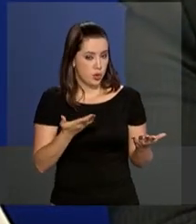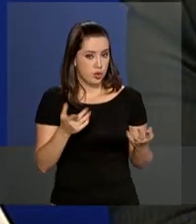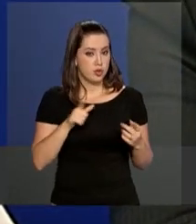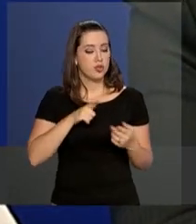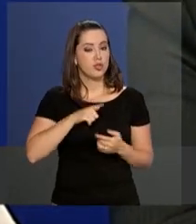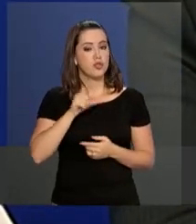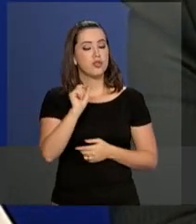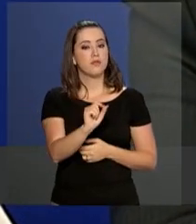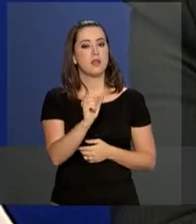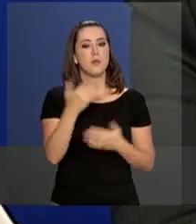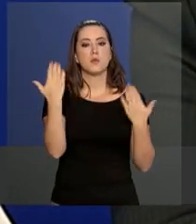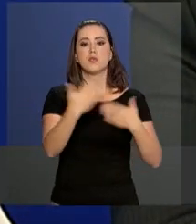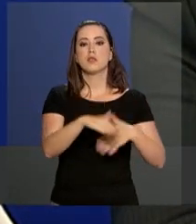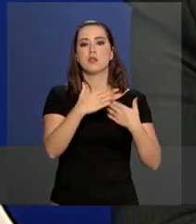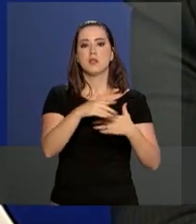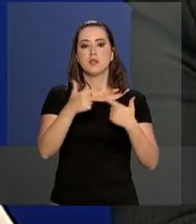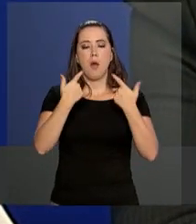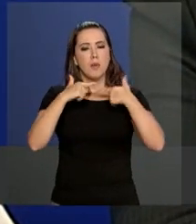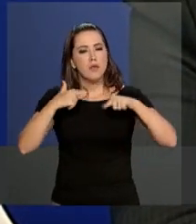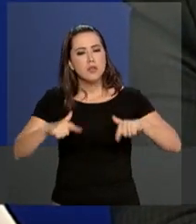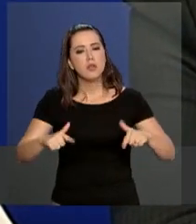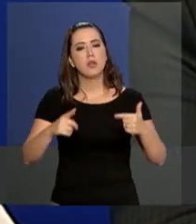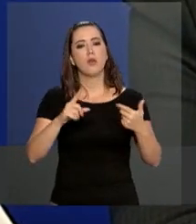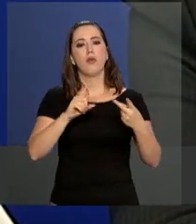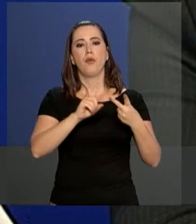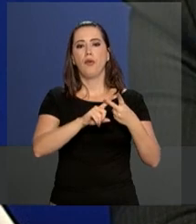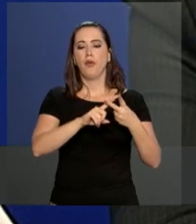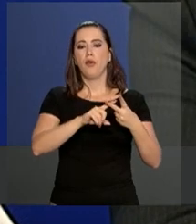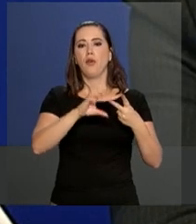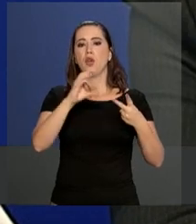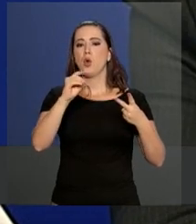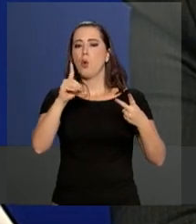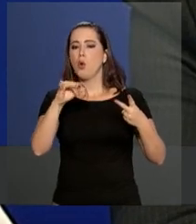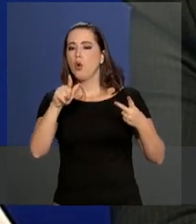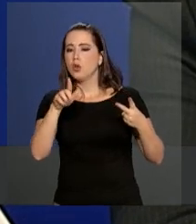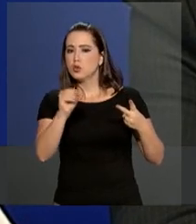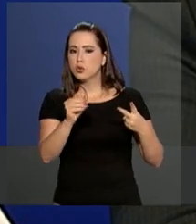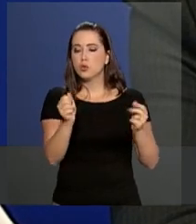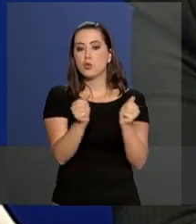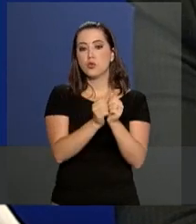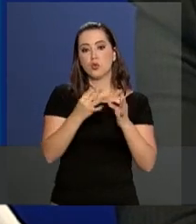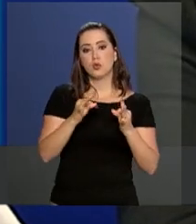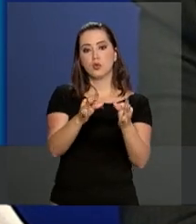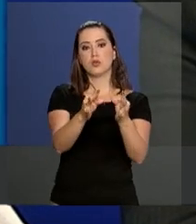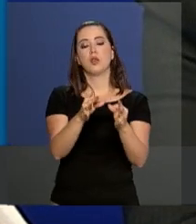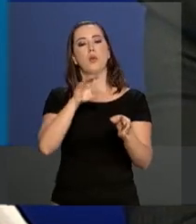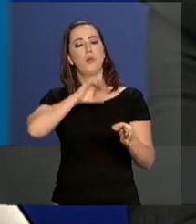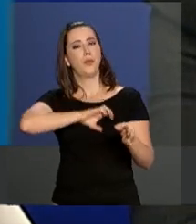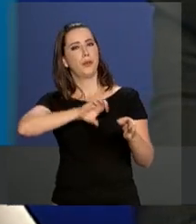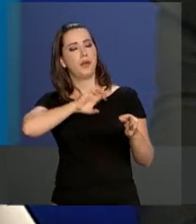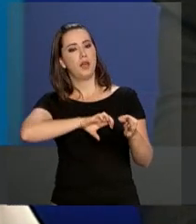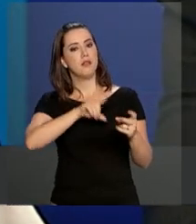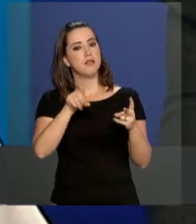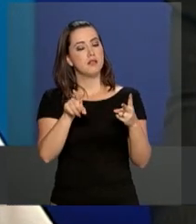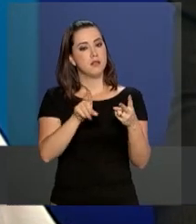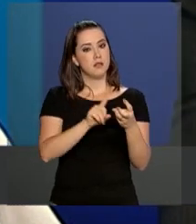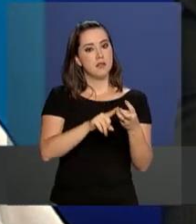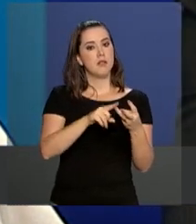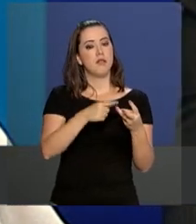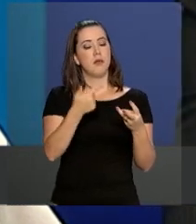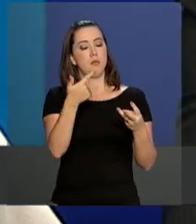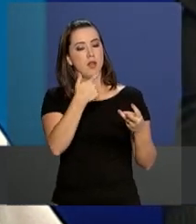prova as provas de linguagens códigos e suas tecnologias envolvendo a língua portuguesa ea língua